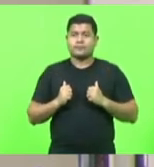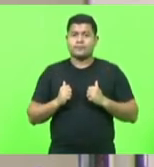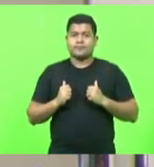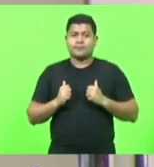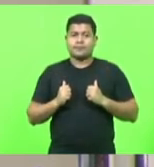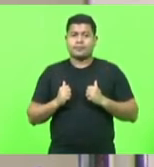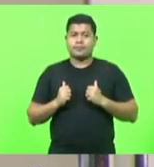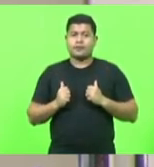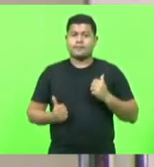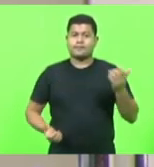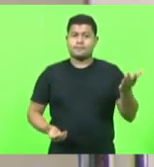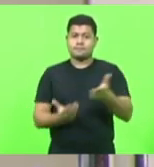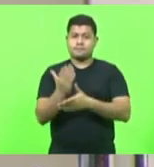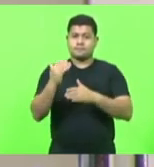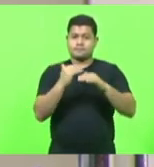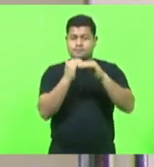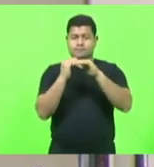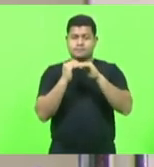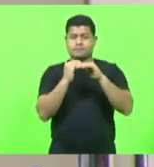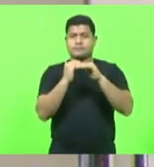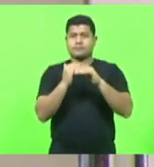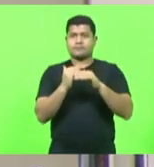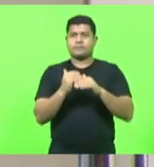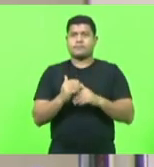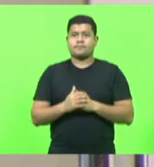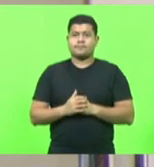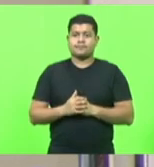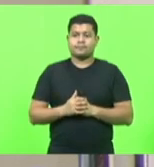encontram. Aprovado por unanimidade.